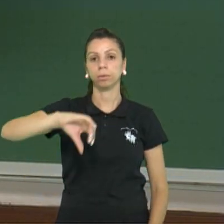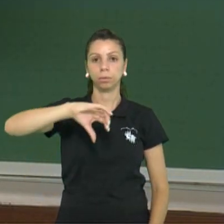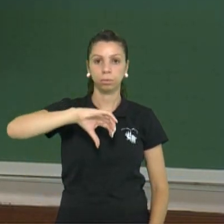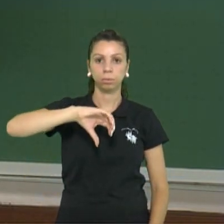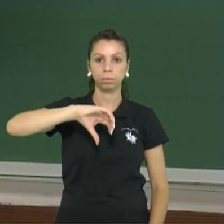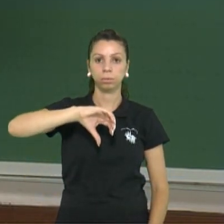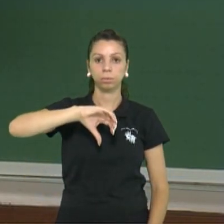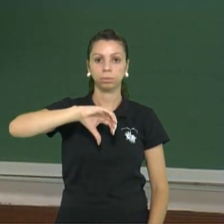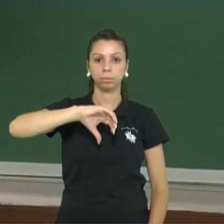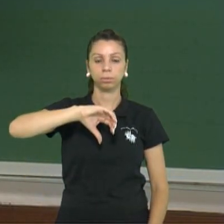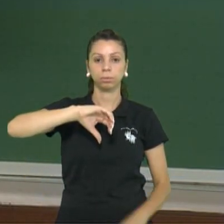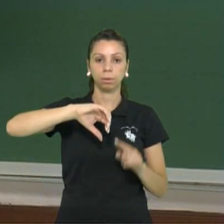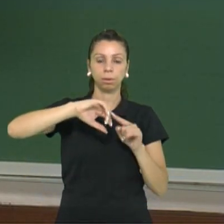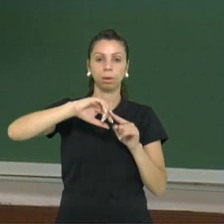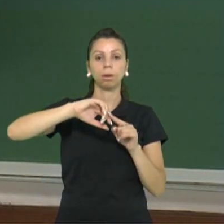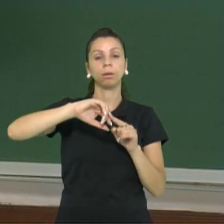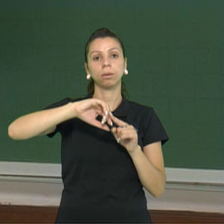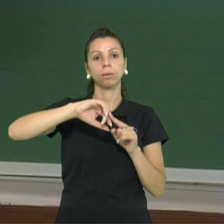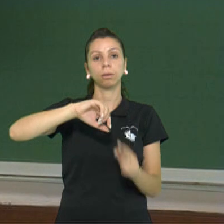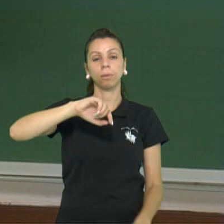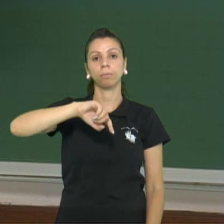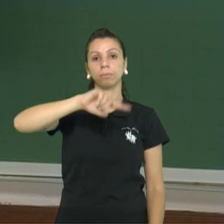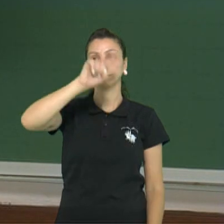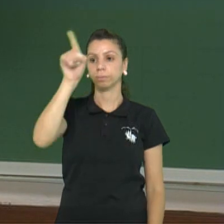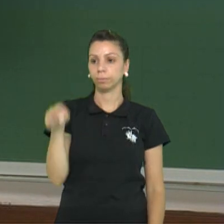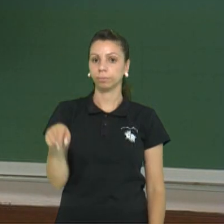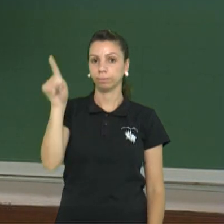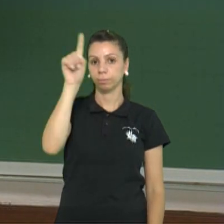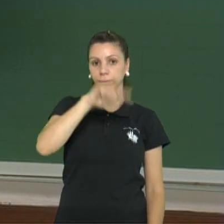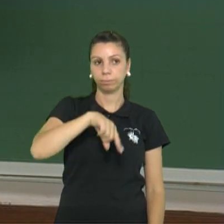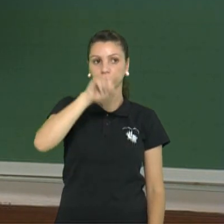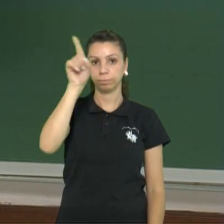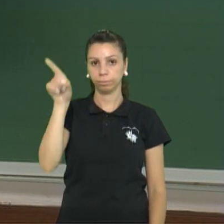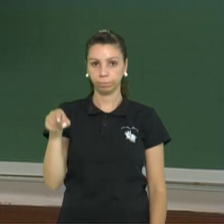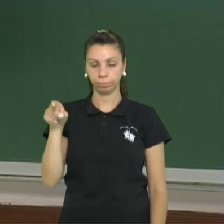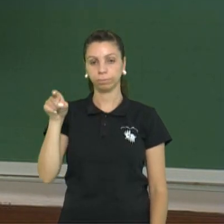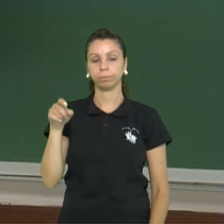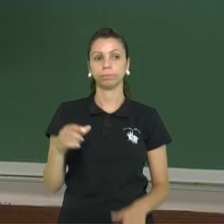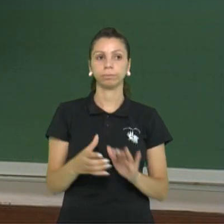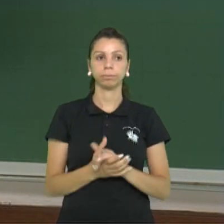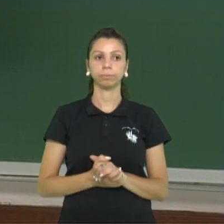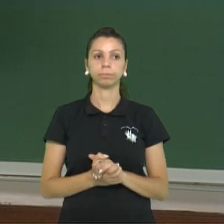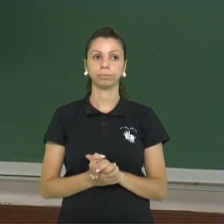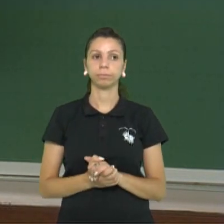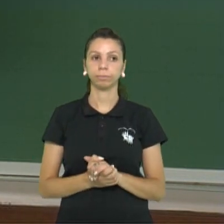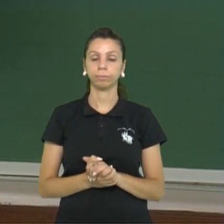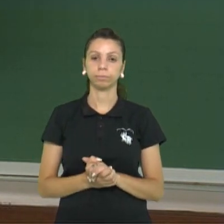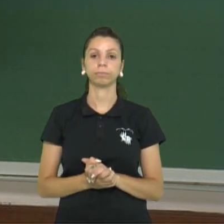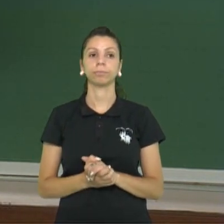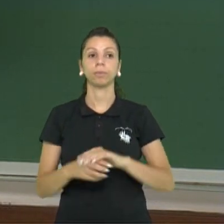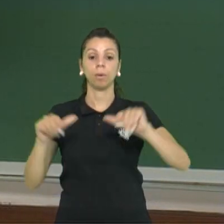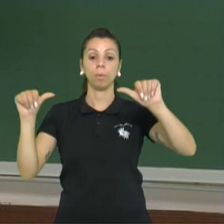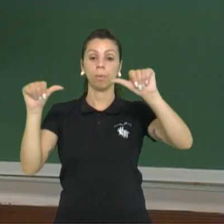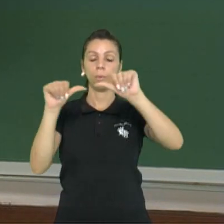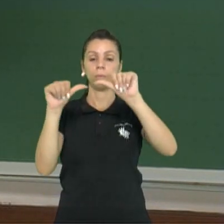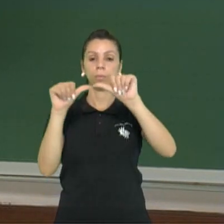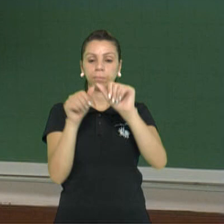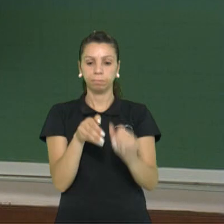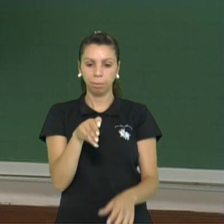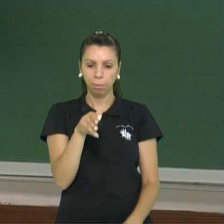concavidade voltada para baixo, observei o meu eixo de simetria aqui, e aí o que acontece,